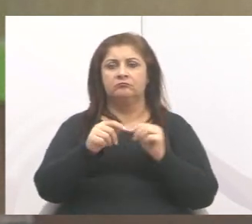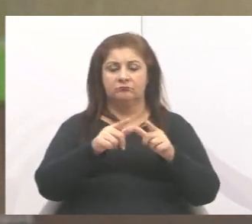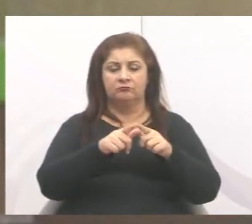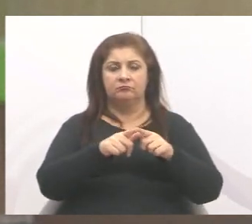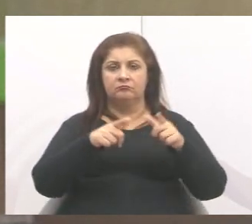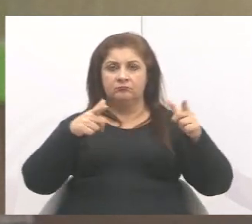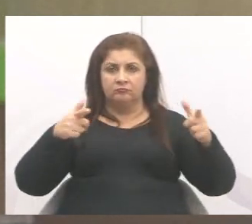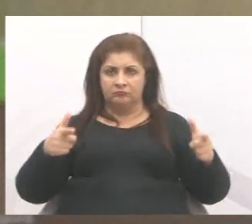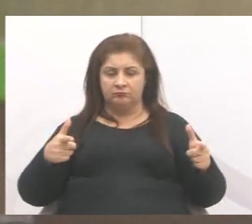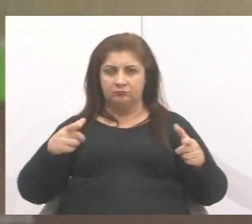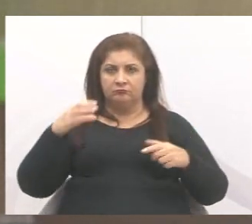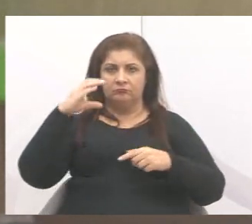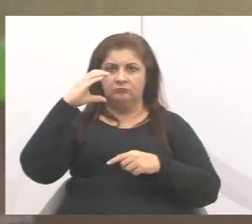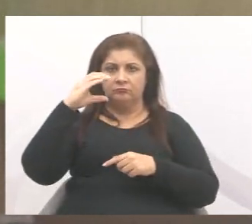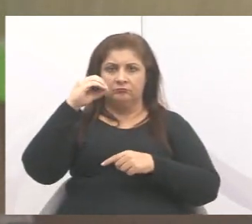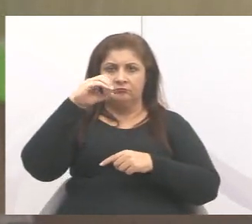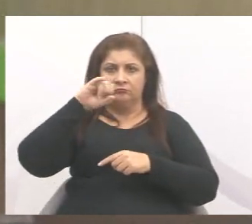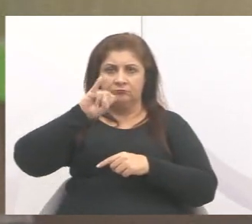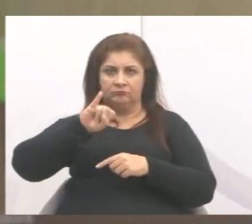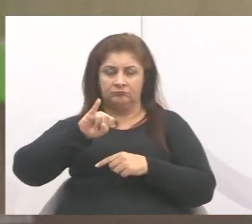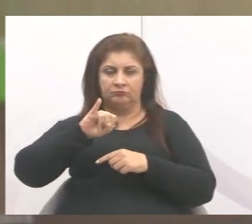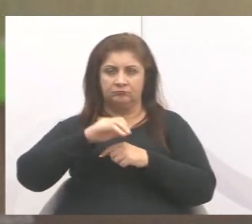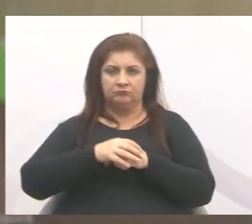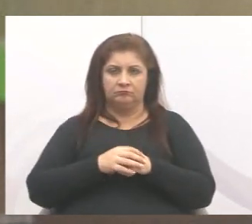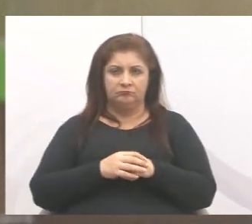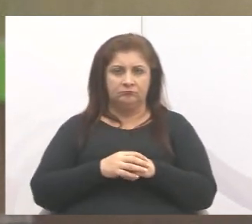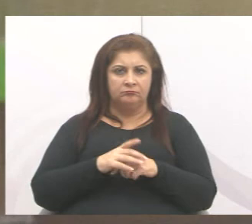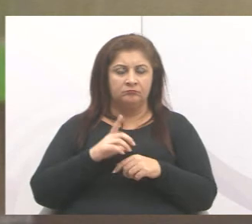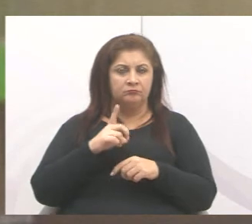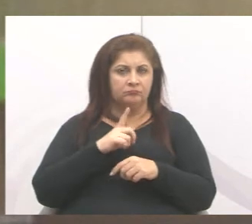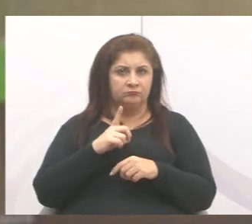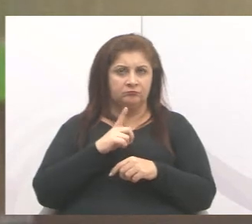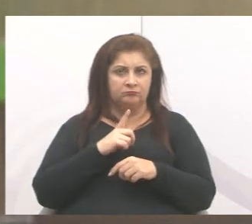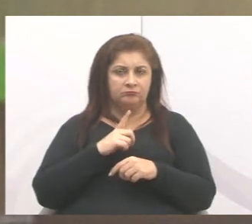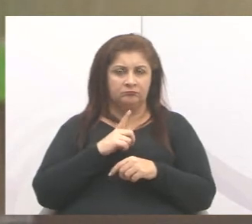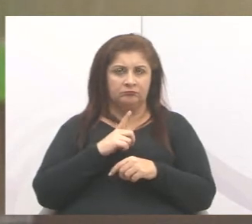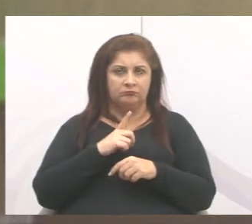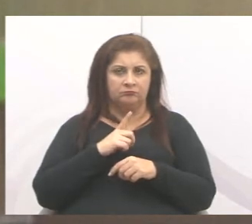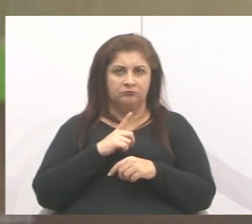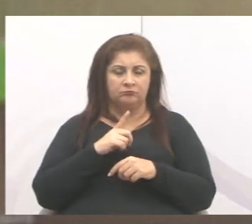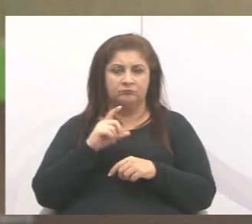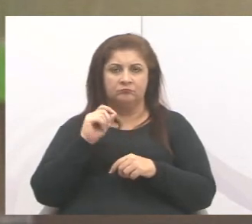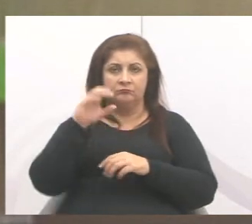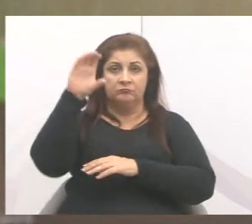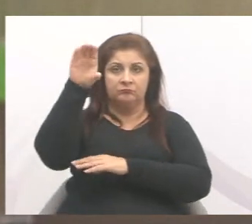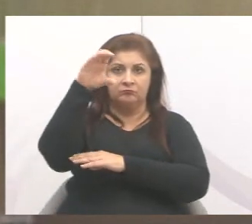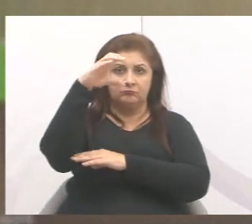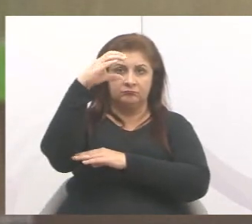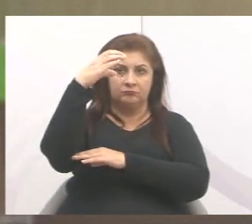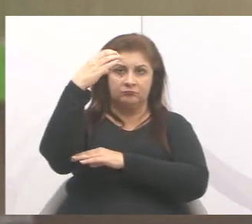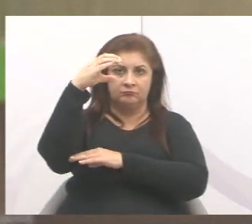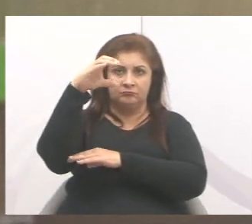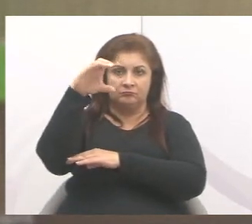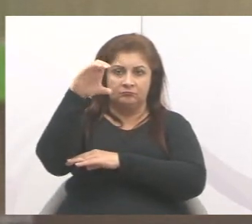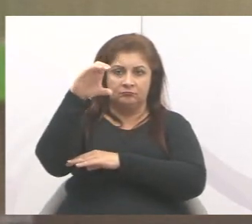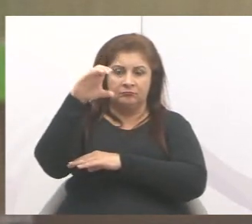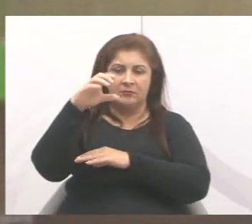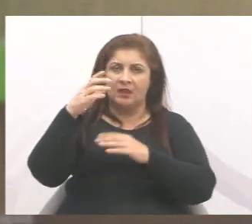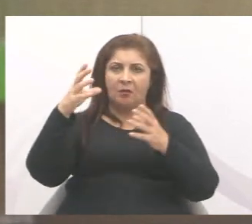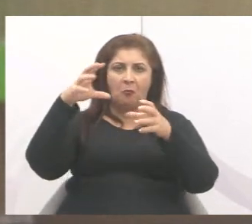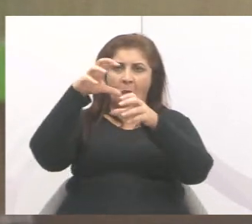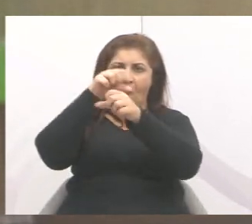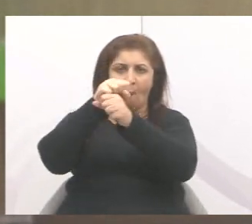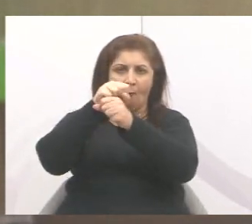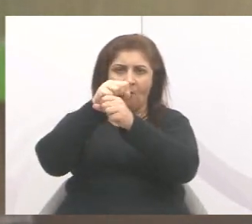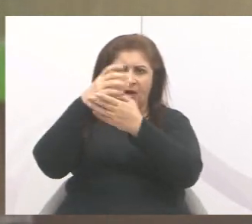ampliação do COI, nós teremos aí essas câmeras que estão sem